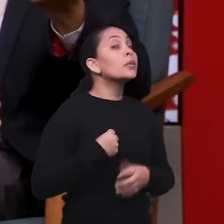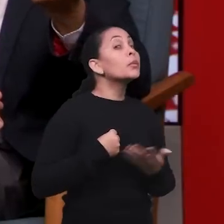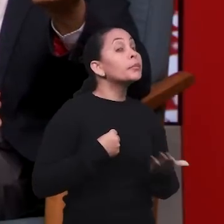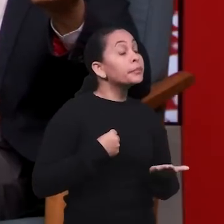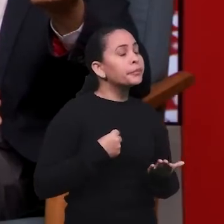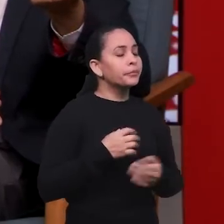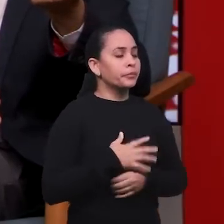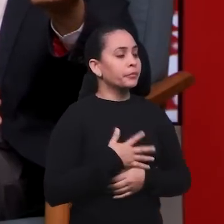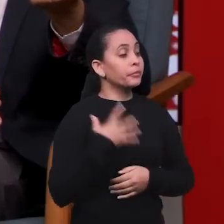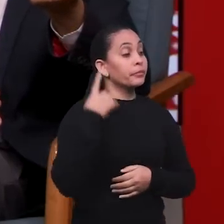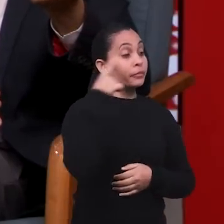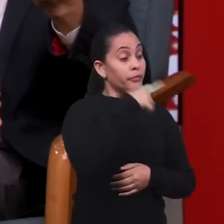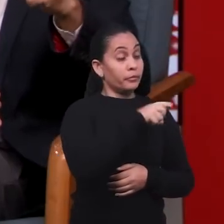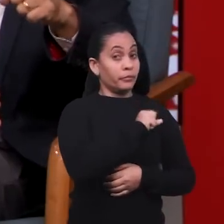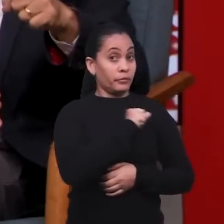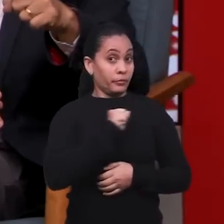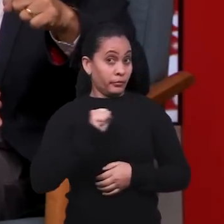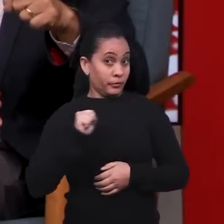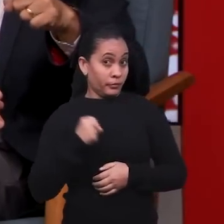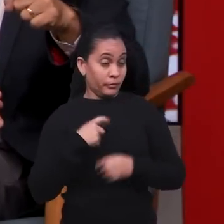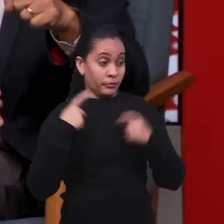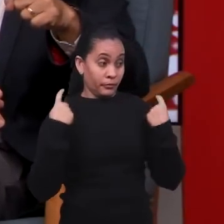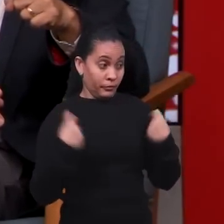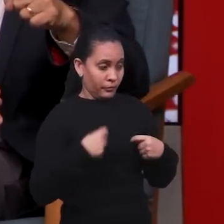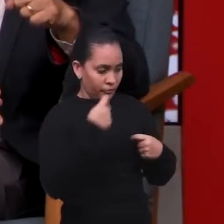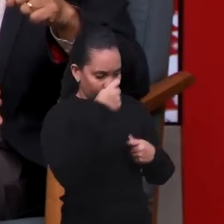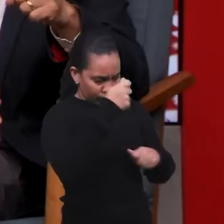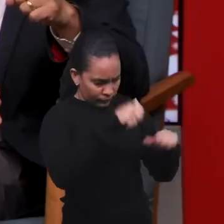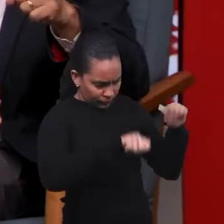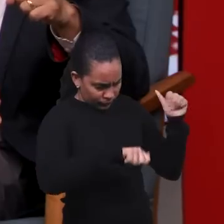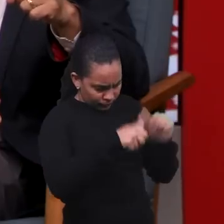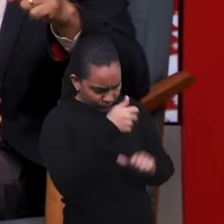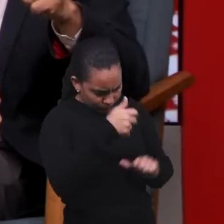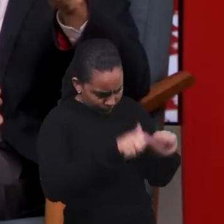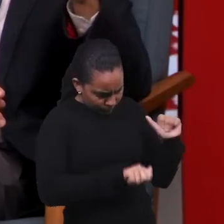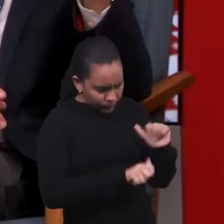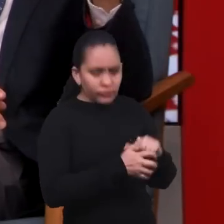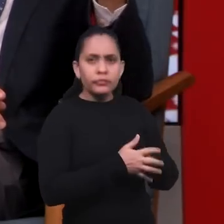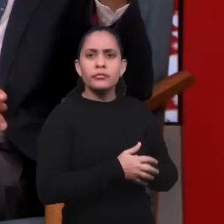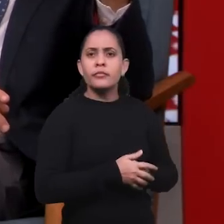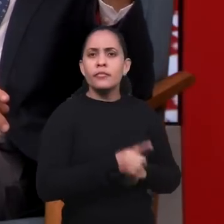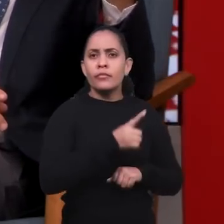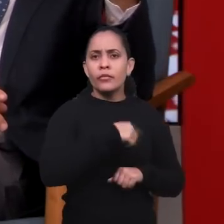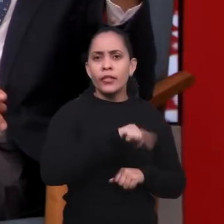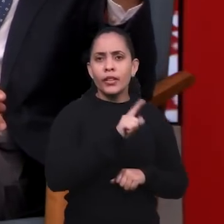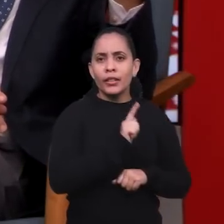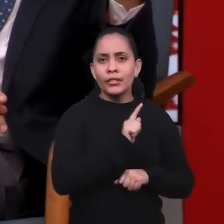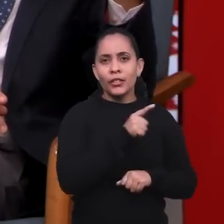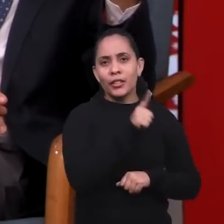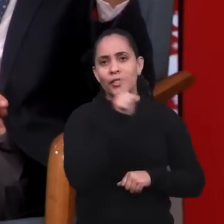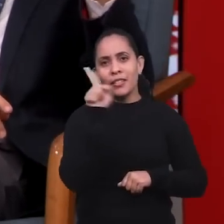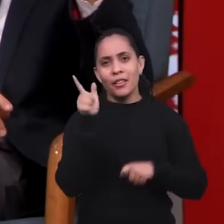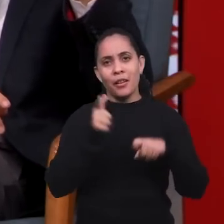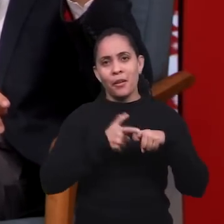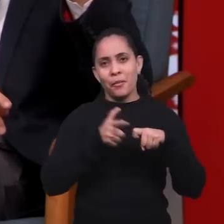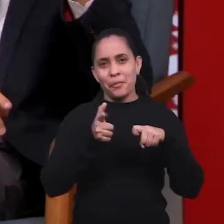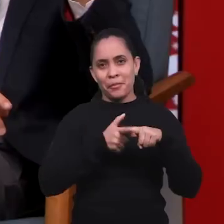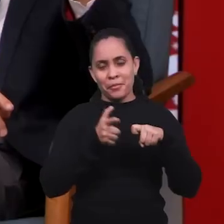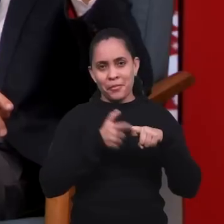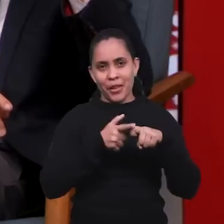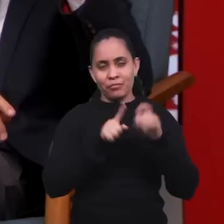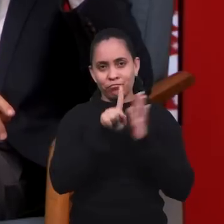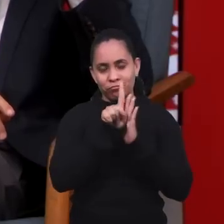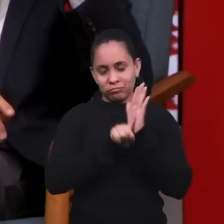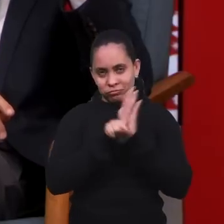Porque o sacerdote tinha que examiná-los. Eles não tinham que, naquela época, ir ao médico para fazer